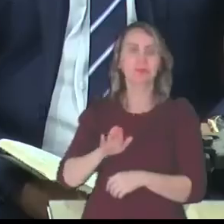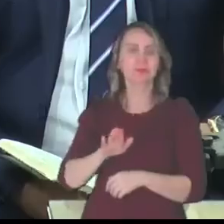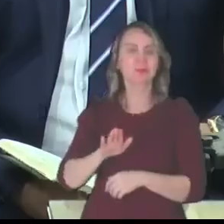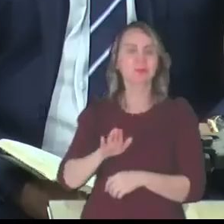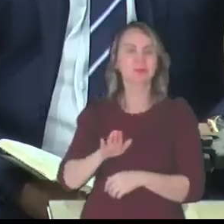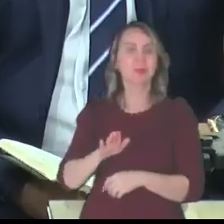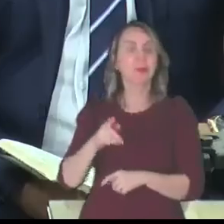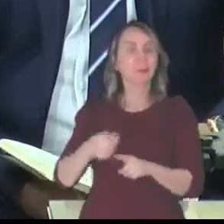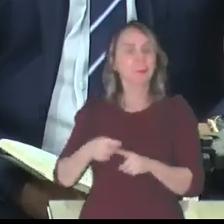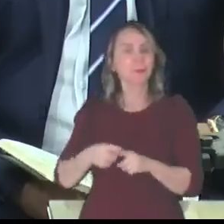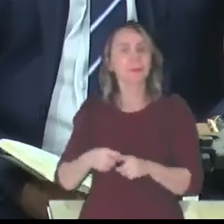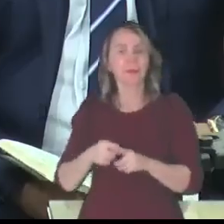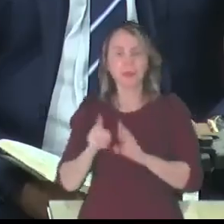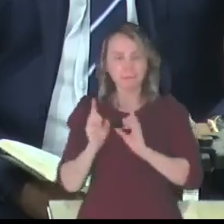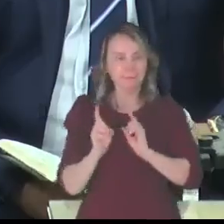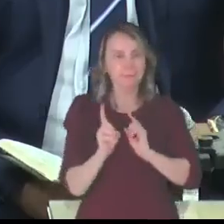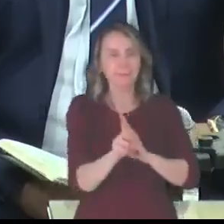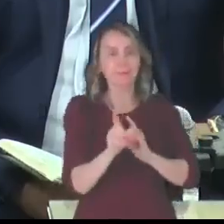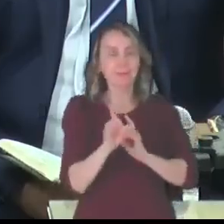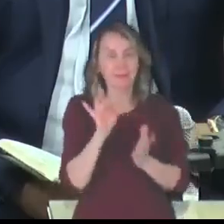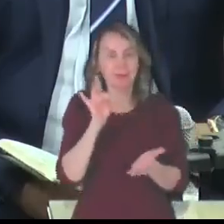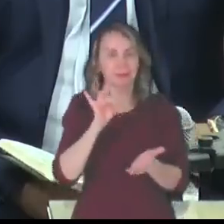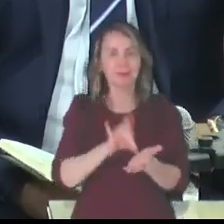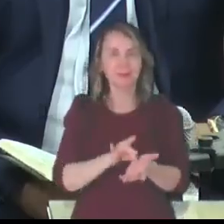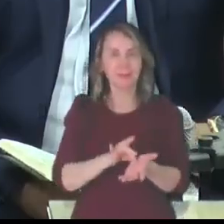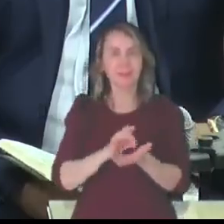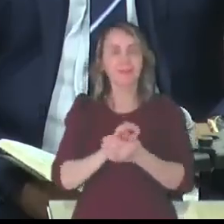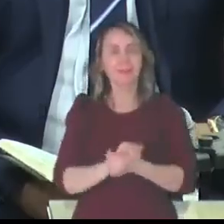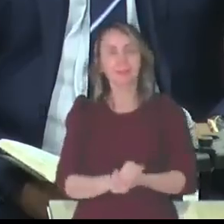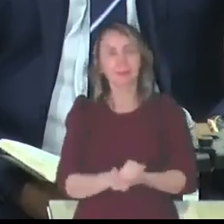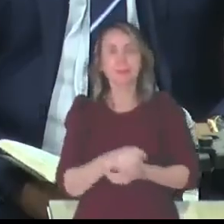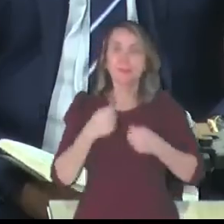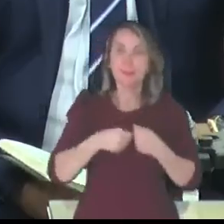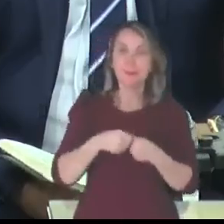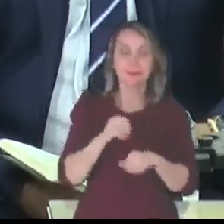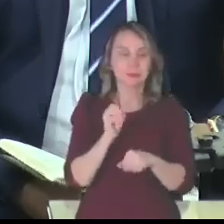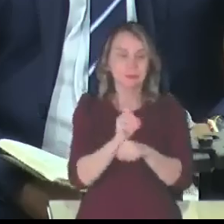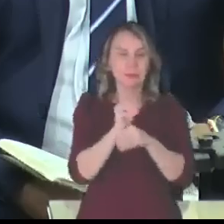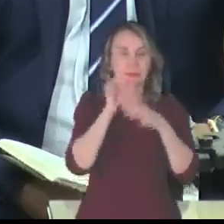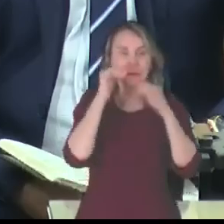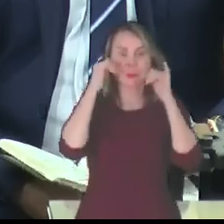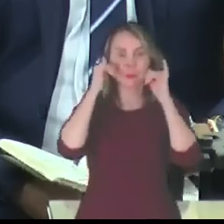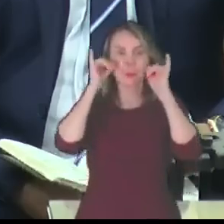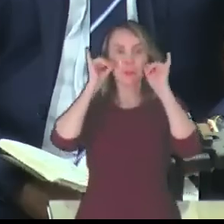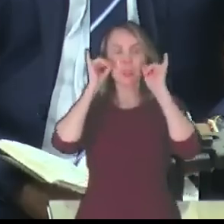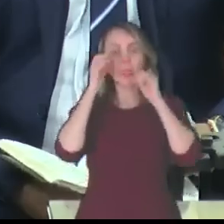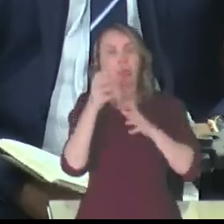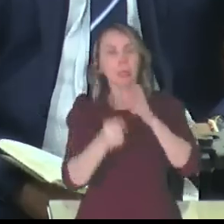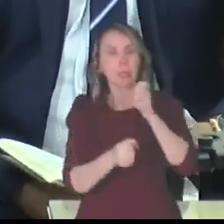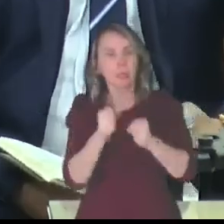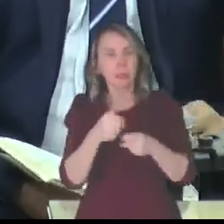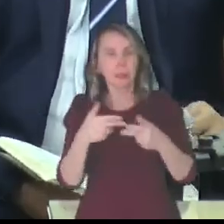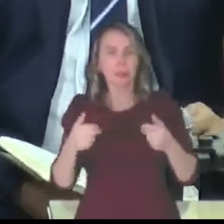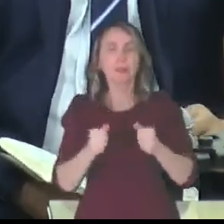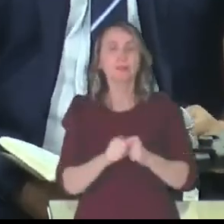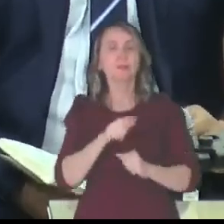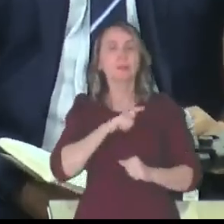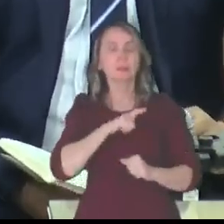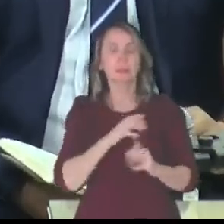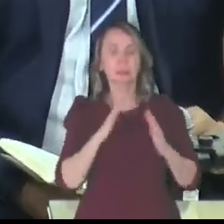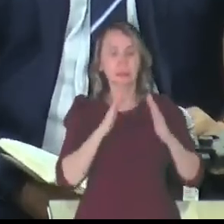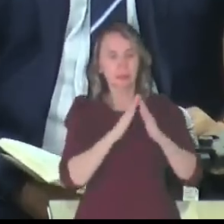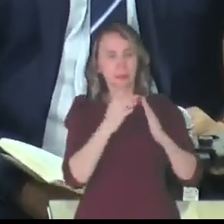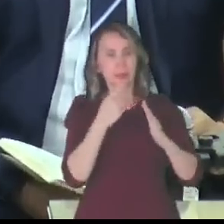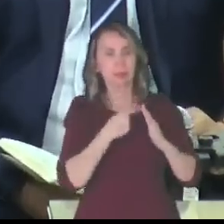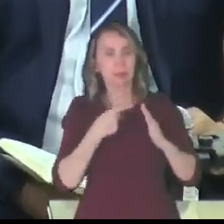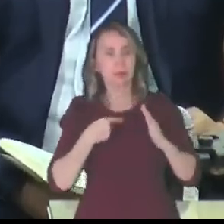e a renda era muito pouca e ela eles tinham que criar um Gadinho no terraço da casa pastoral tinha a casa pastoral tinha um terreno grande